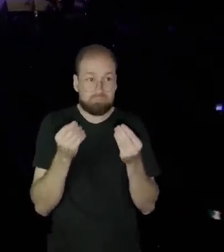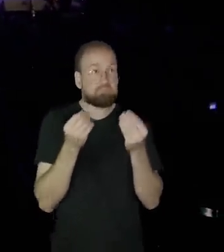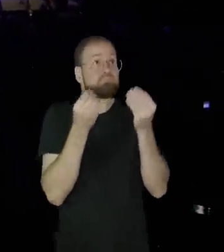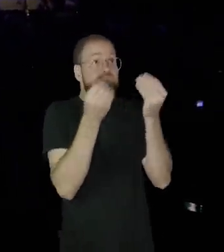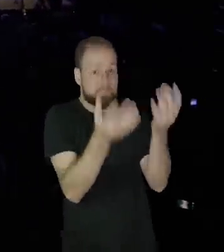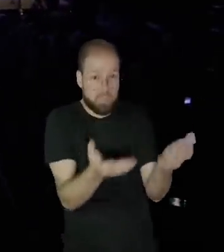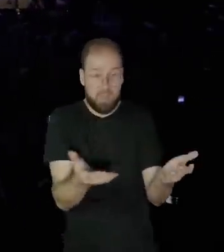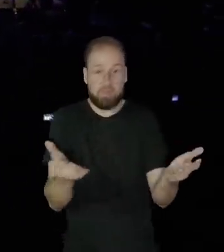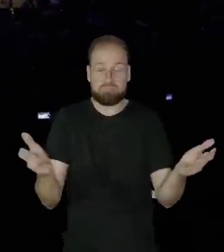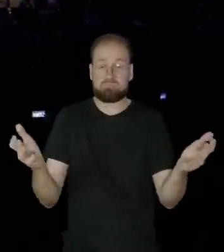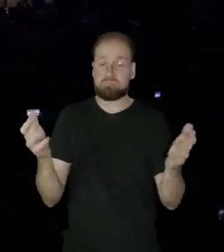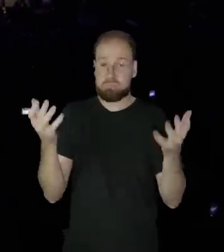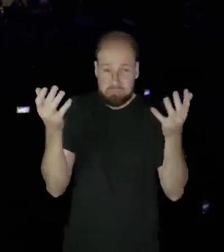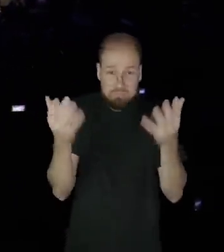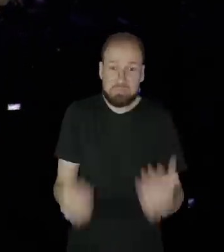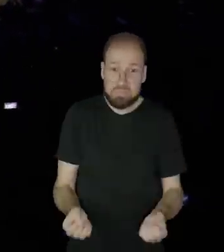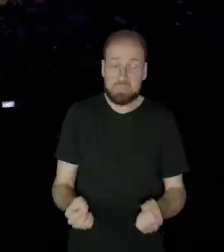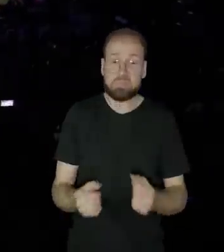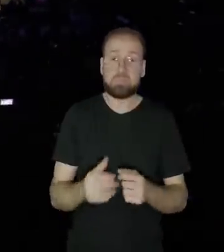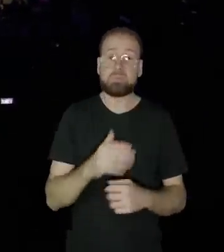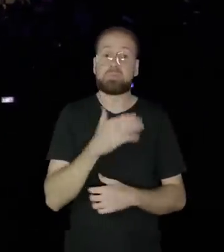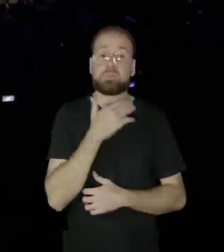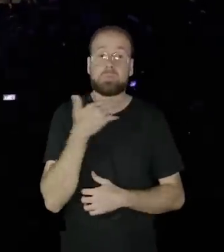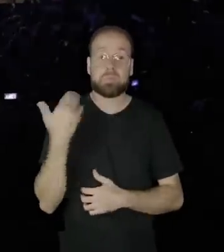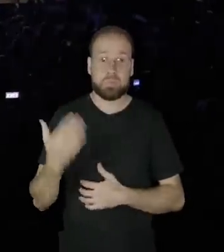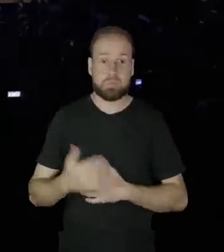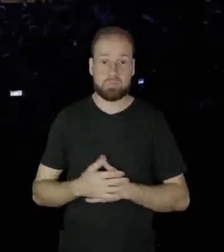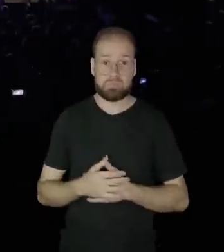diante daquele que se abandona.